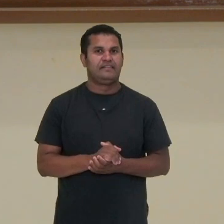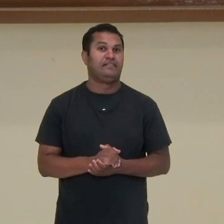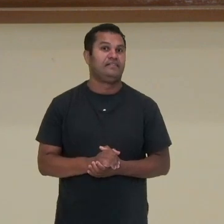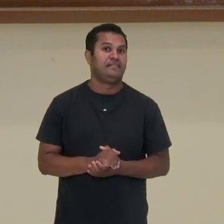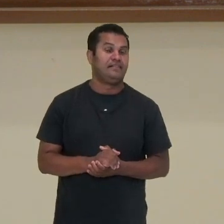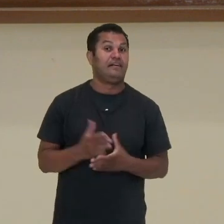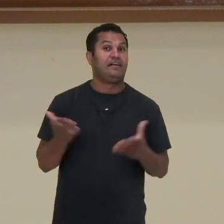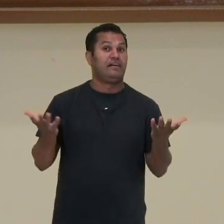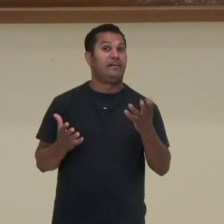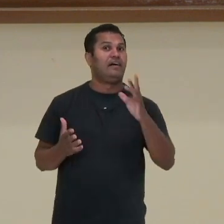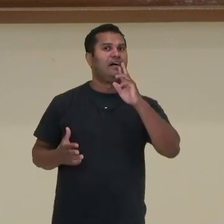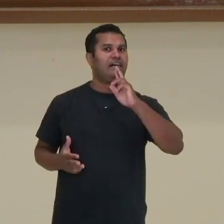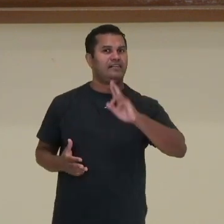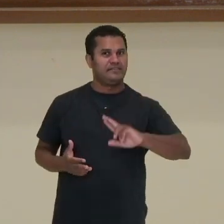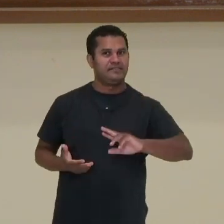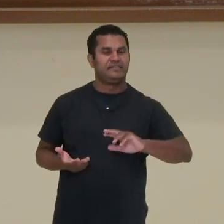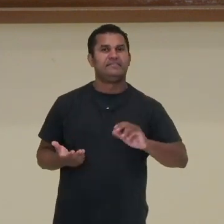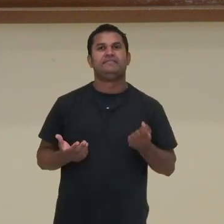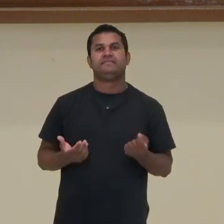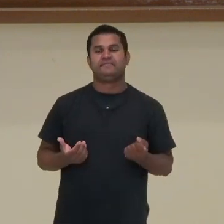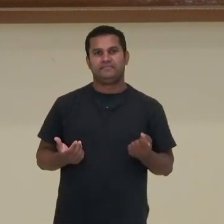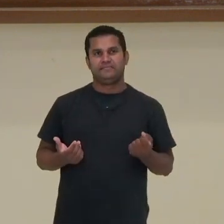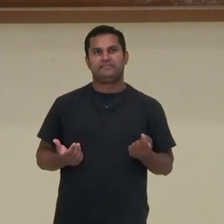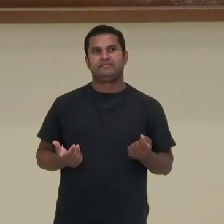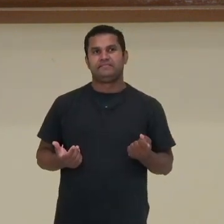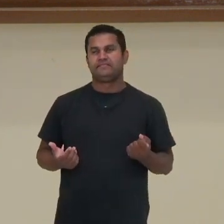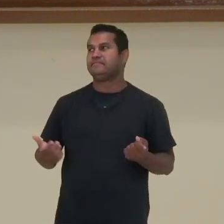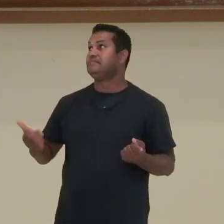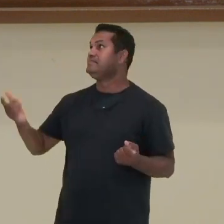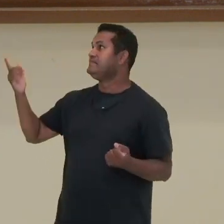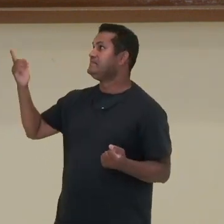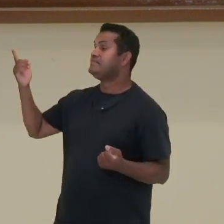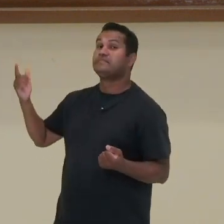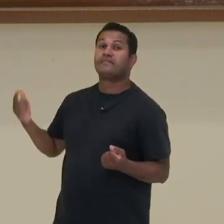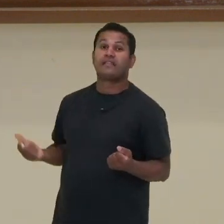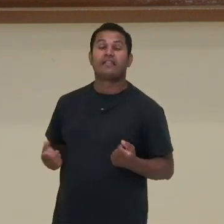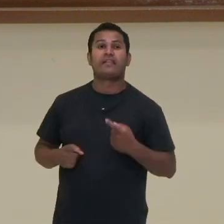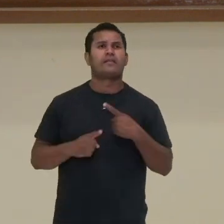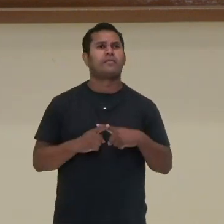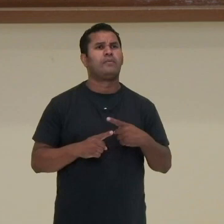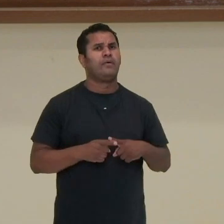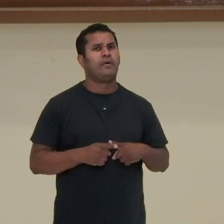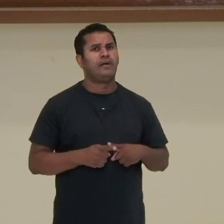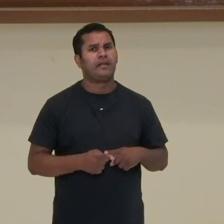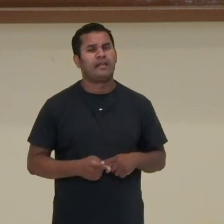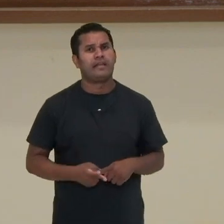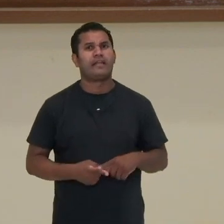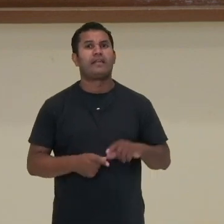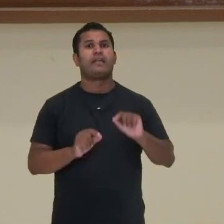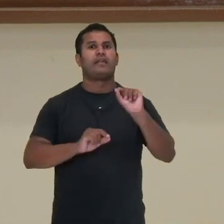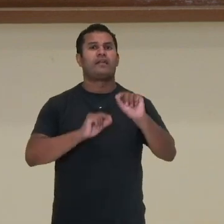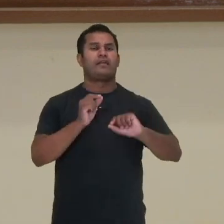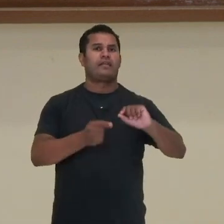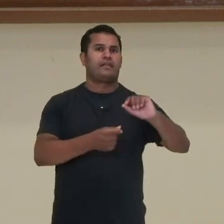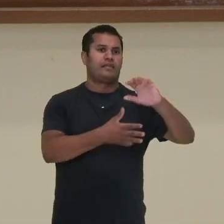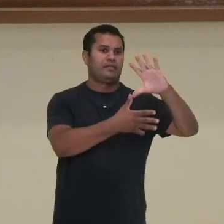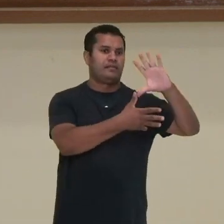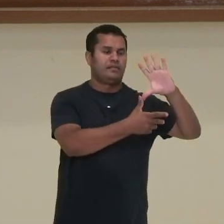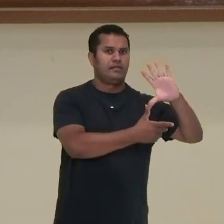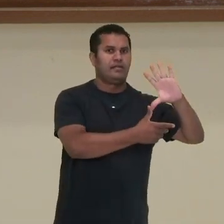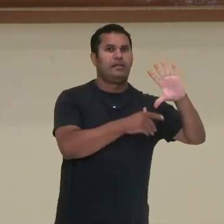Vamos fazer a correção da nossa atividade, pessoal? Então, veja, por que a expansão marítima holandesa se destacou das